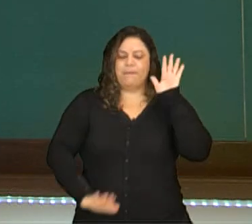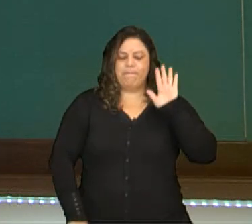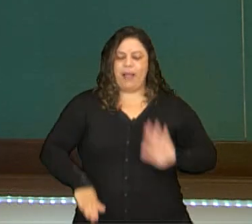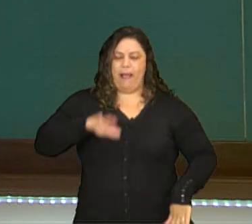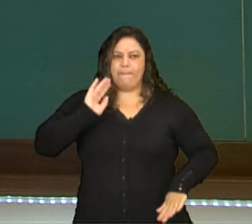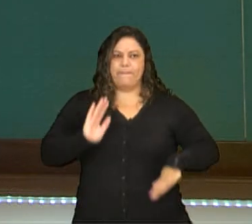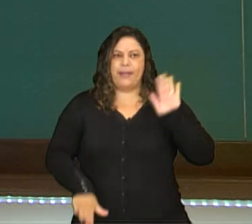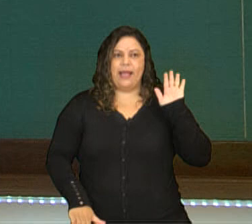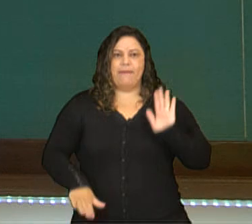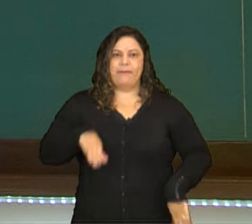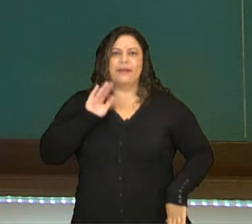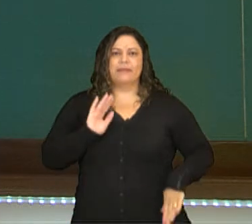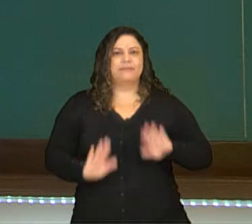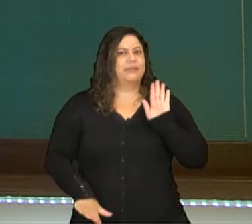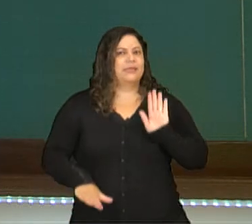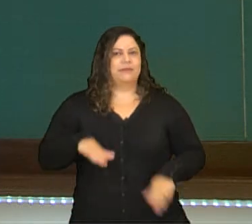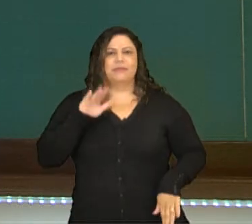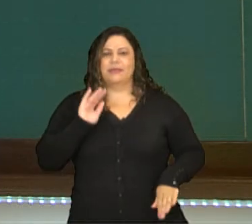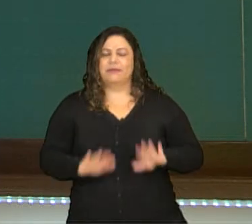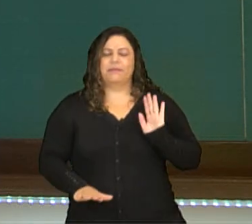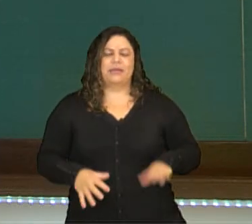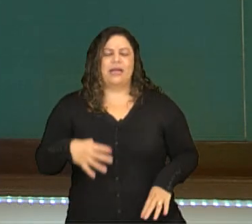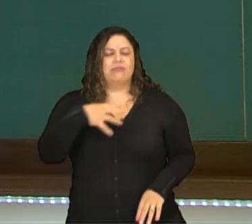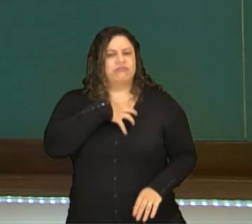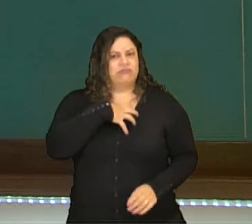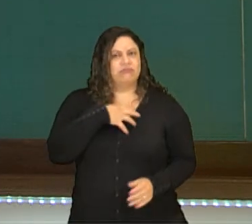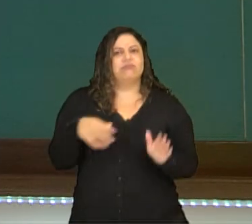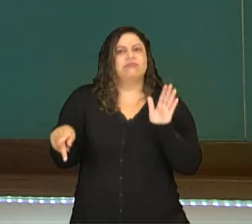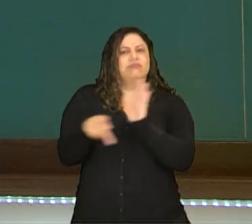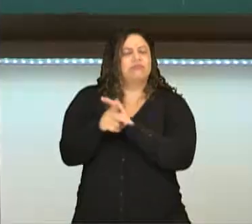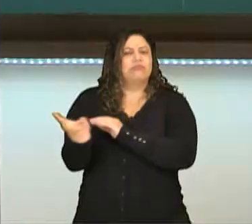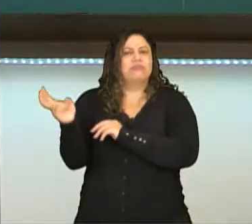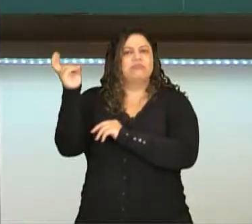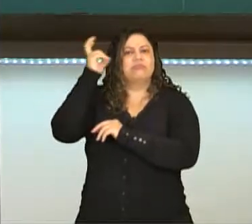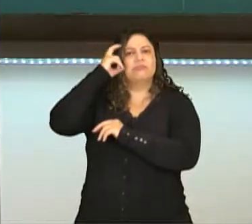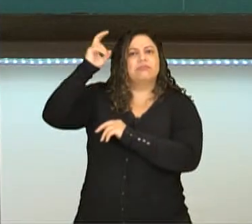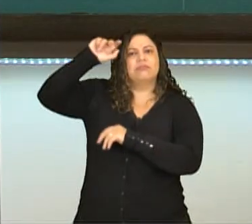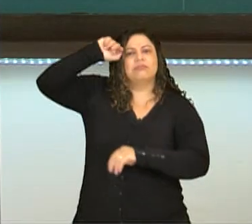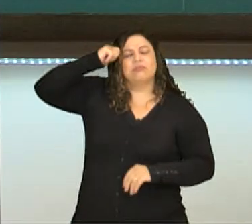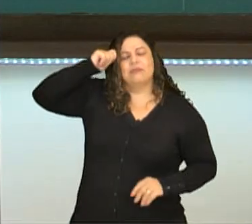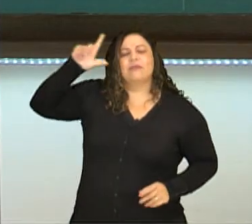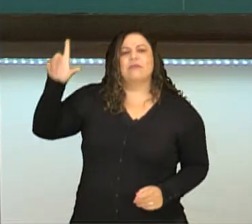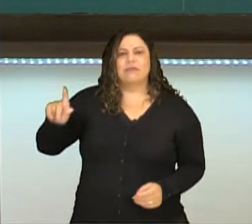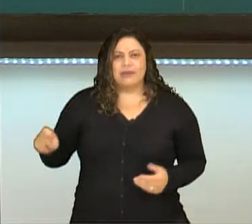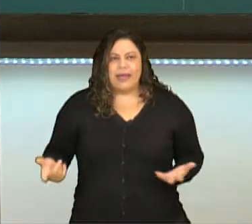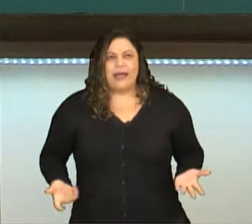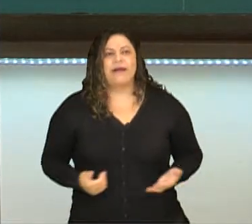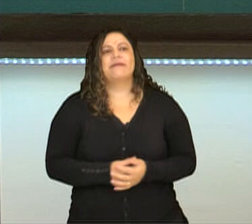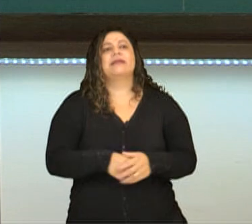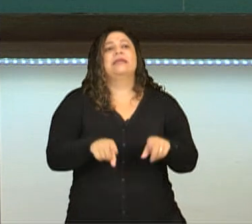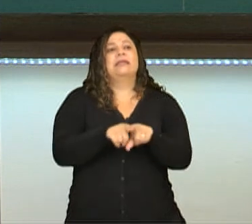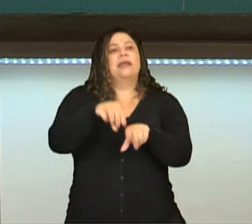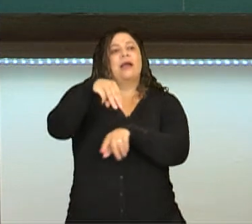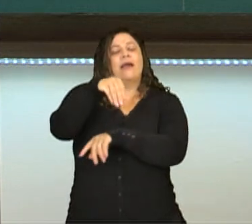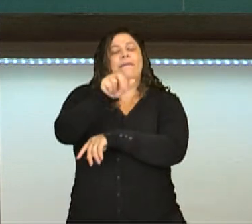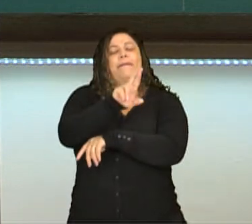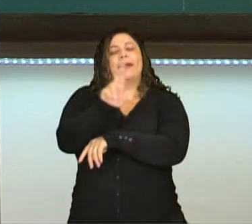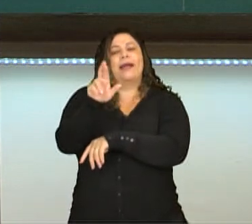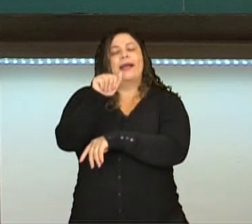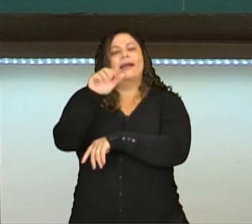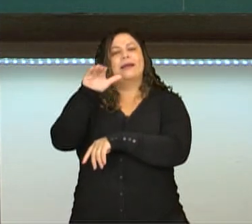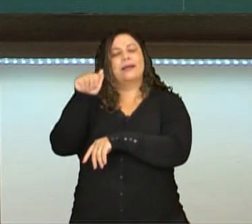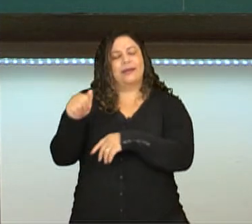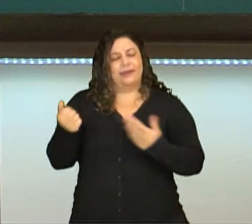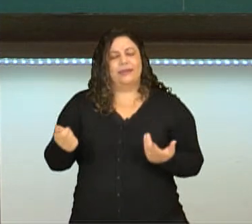tambores incorporada, porque faz parte da cultura africana, né? E nós temos também as marracas, que são essas espécies